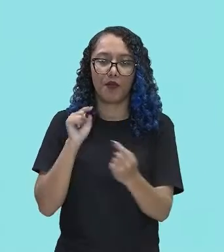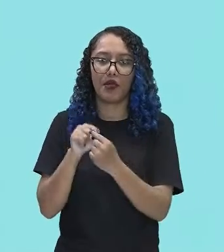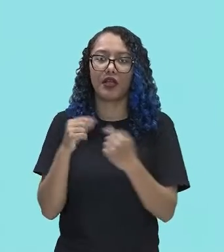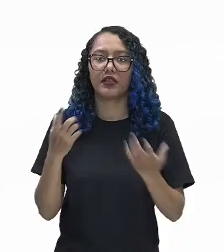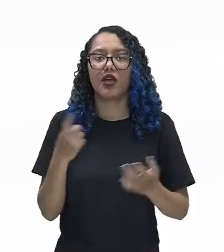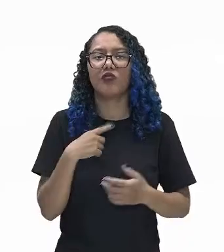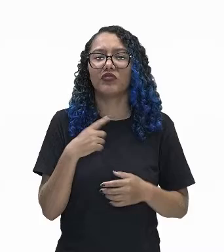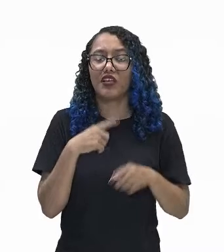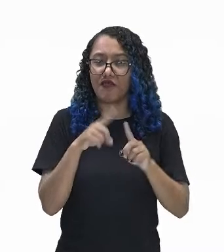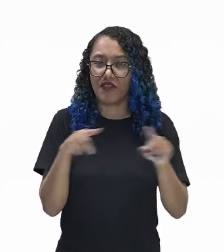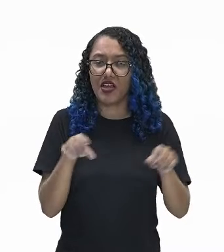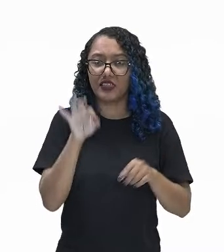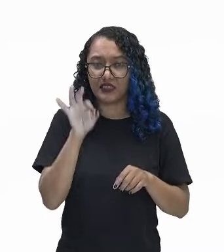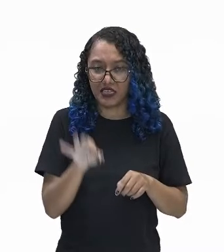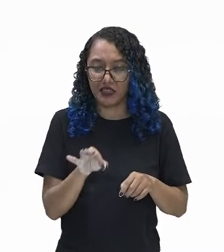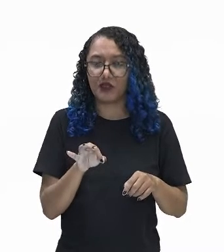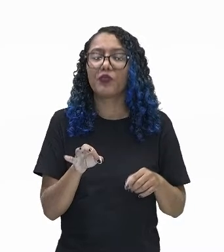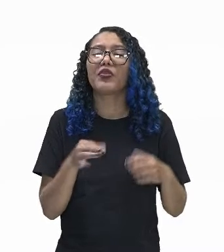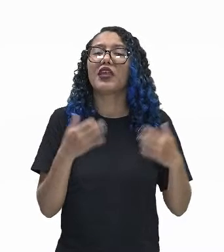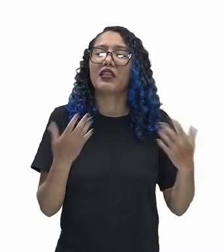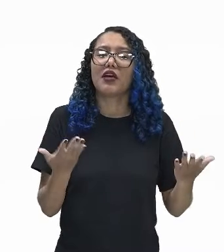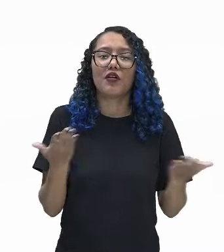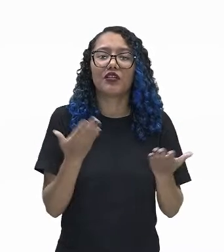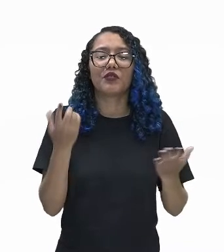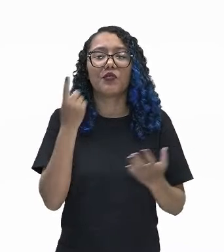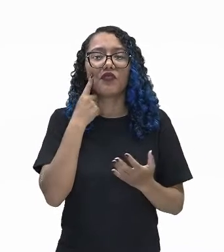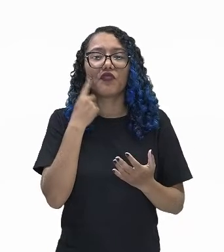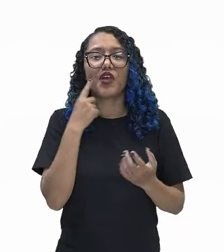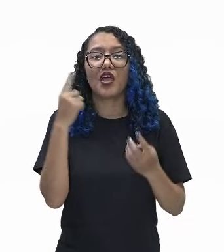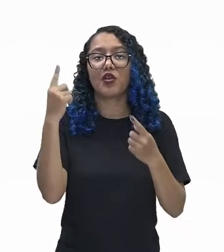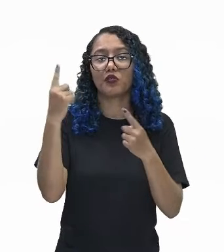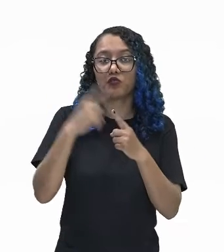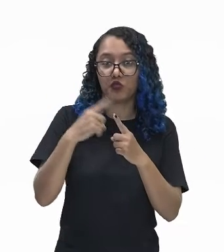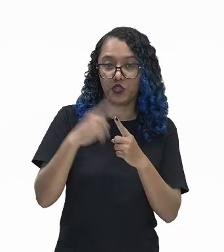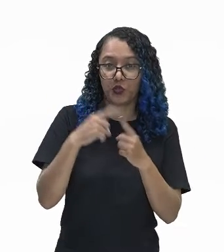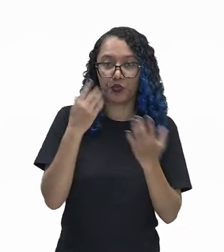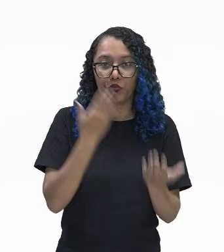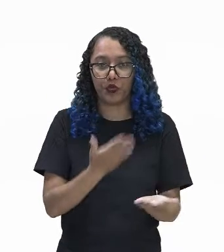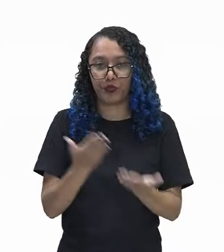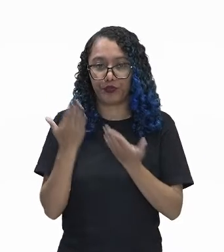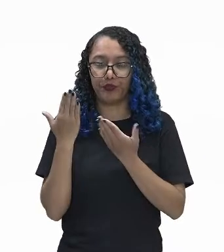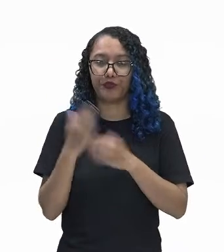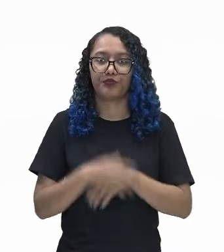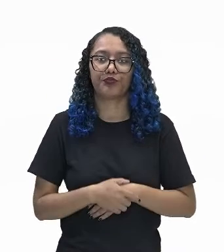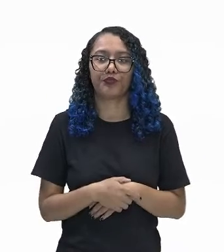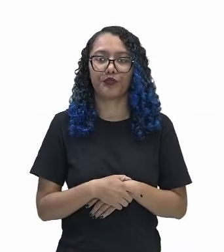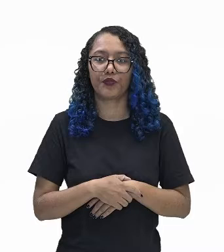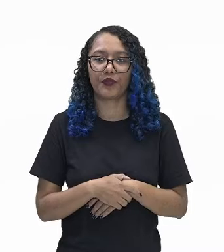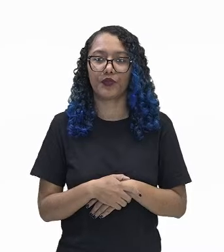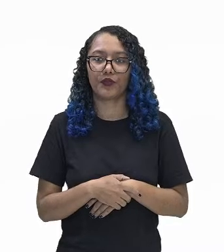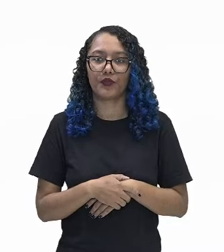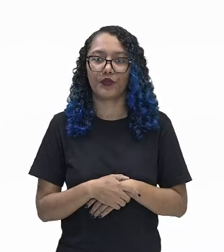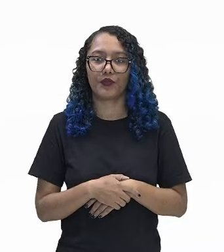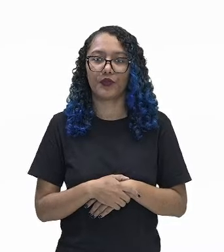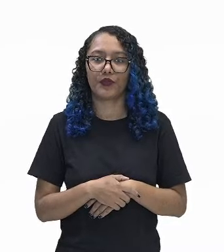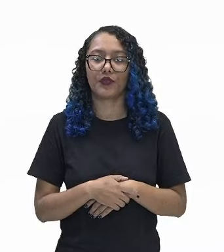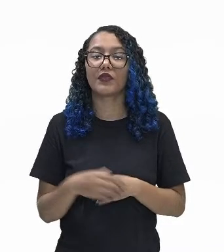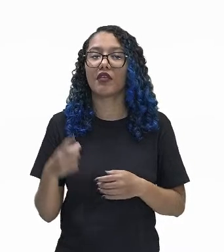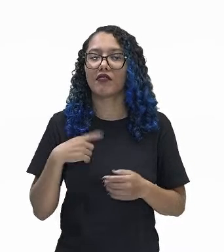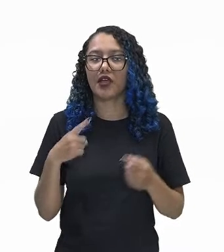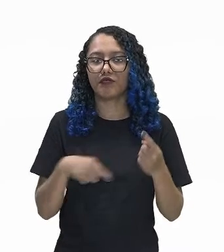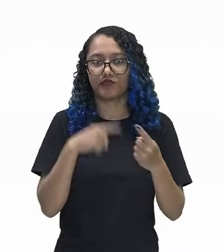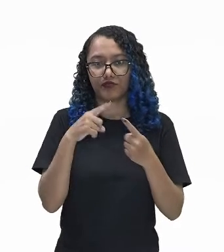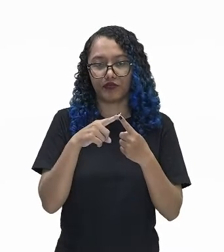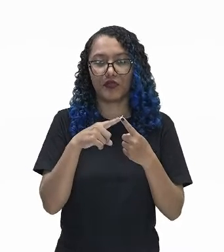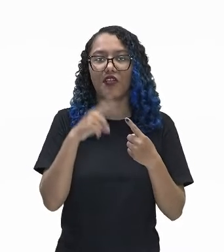os tipos. Vejam aí, olha, tipos de variedades linguísticas. Eu vou apresentar para vocês os 4, que é a variação